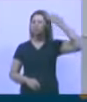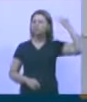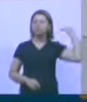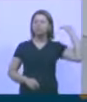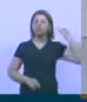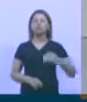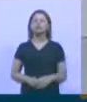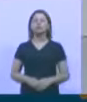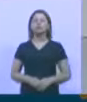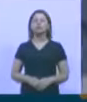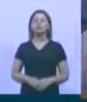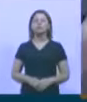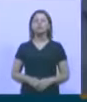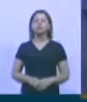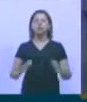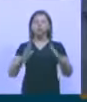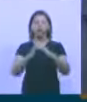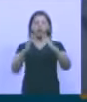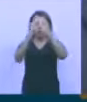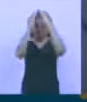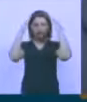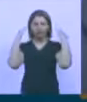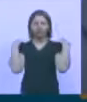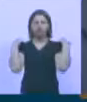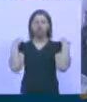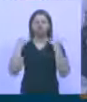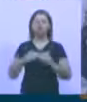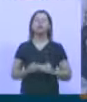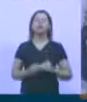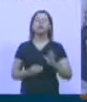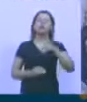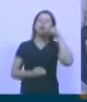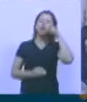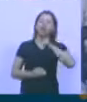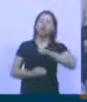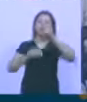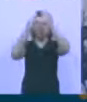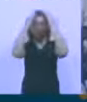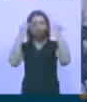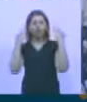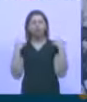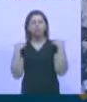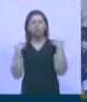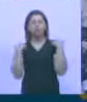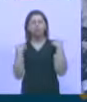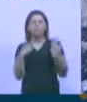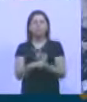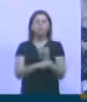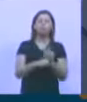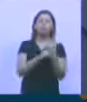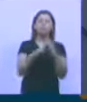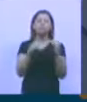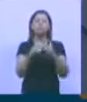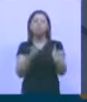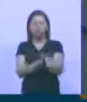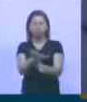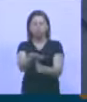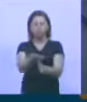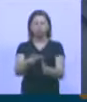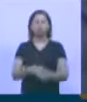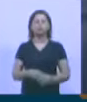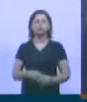And the sisters came to me for counseling. E as irmãs me procuraram para aconselhamento. And